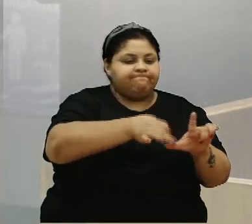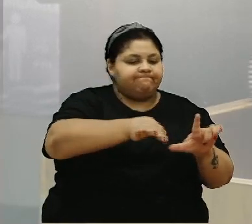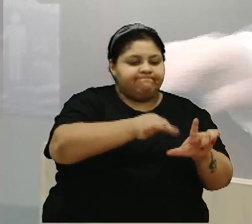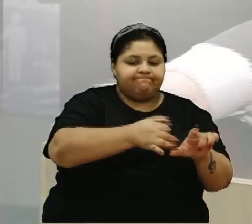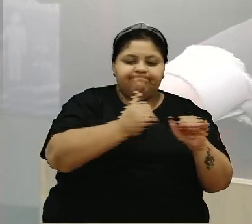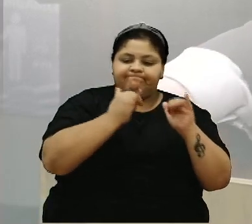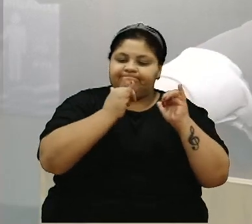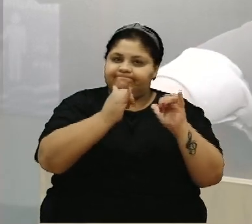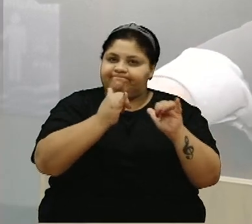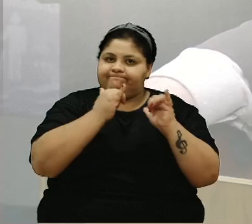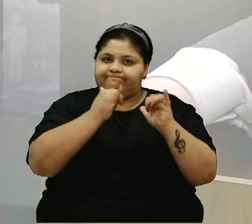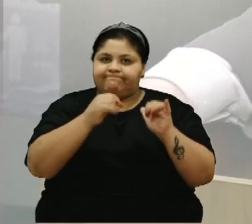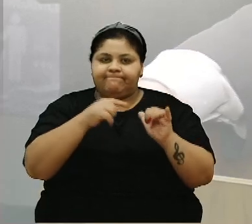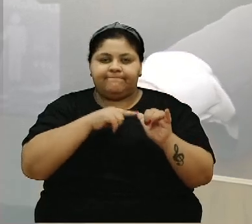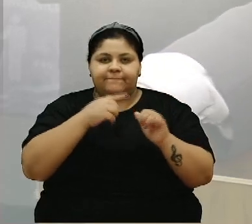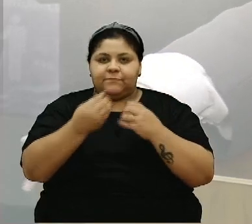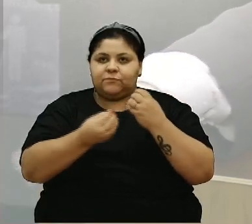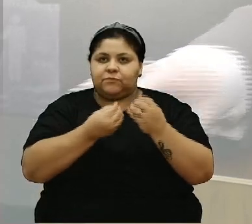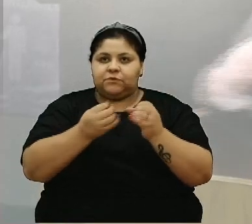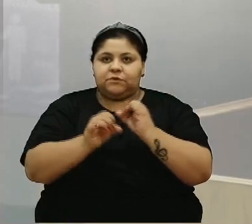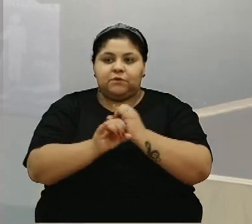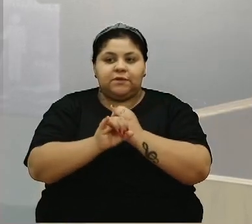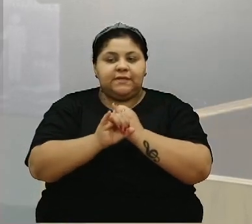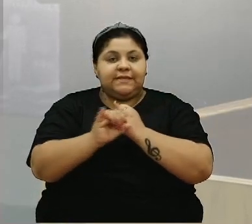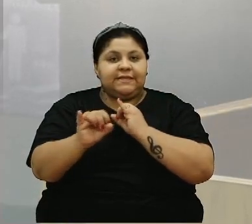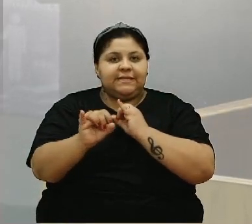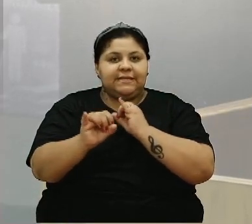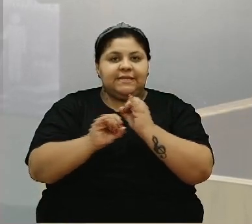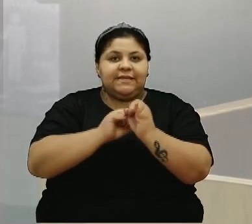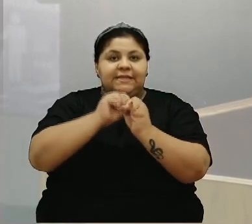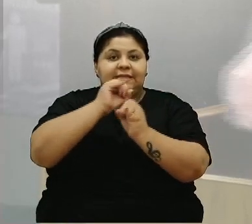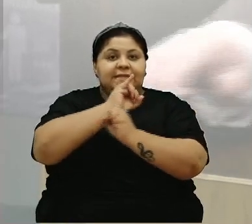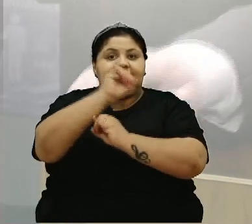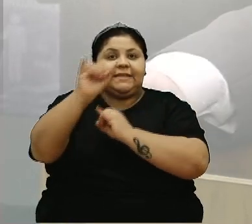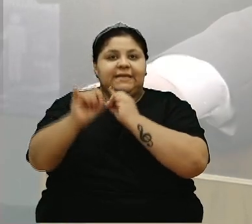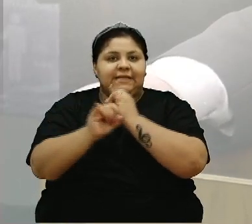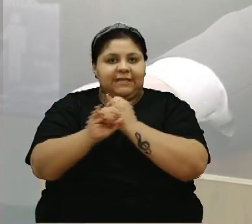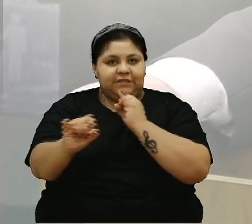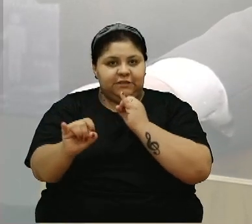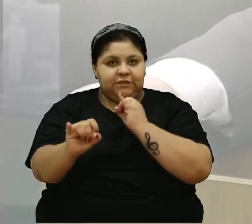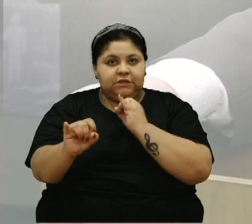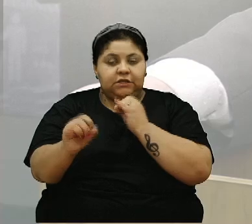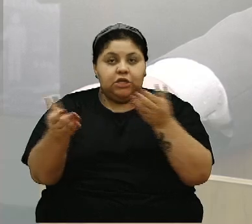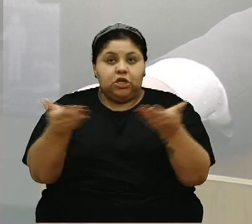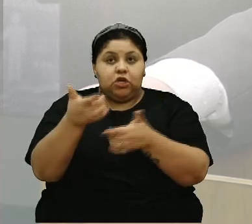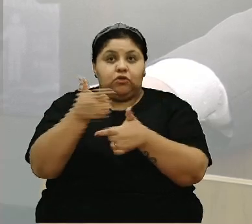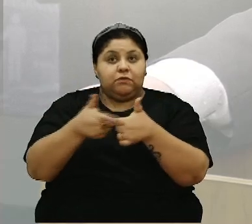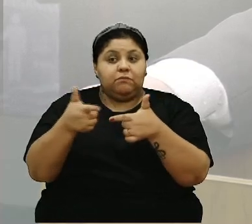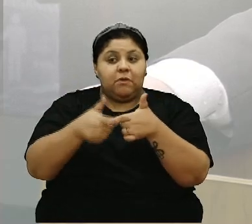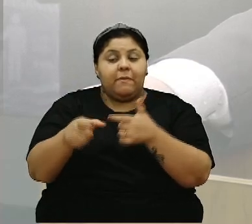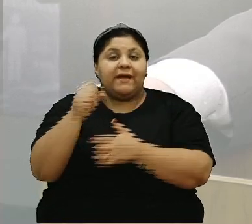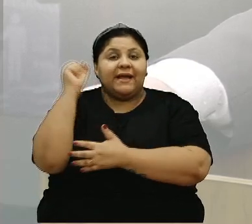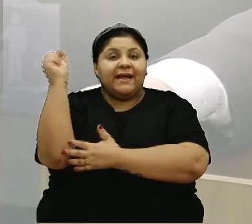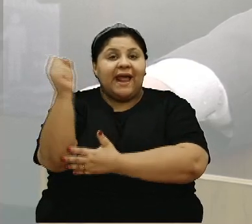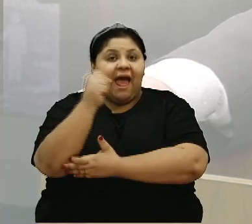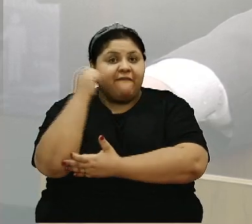transporte, não tem internet que sobreviva. Nós estamos com um problema gravíssimo